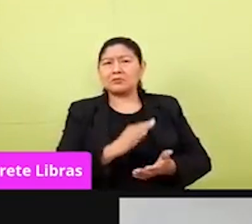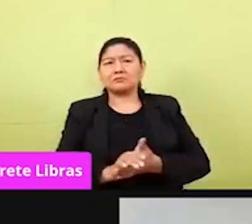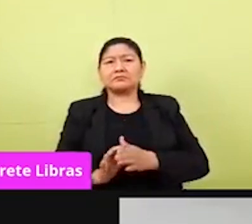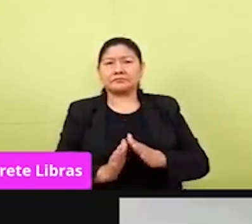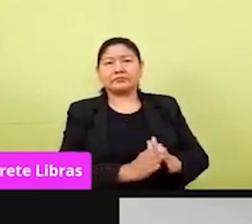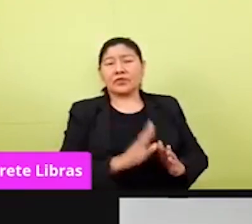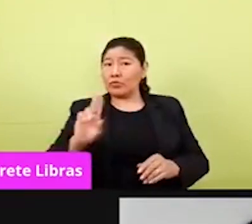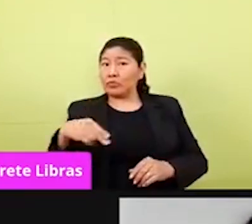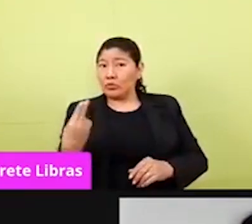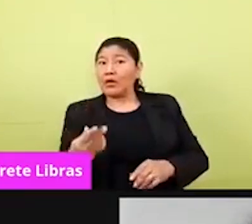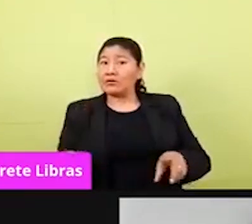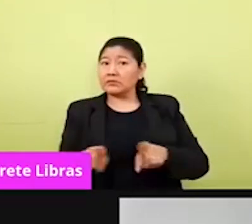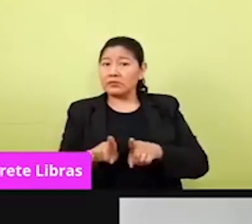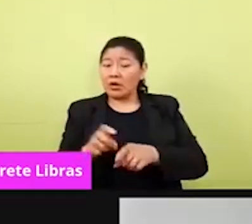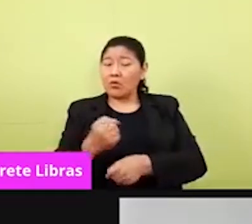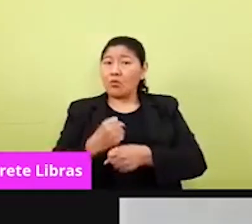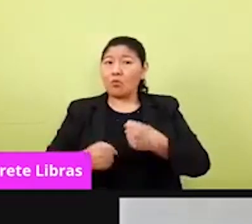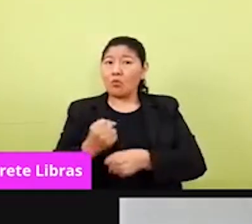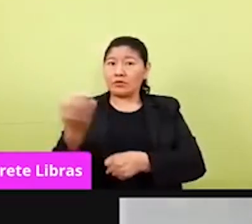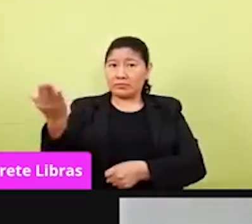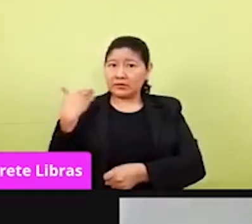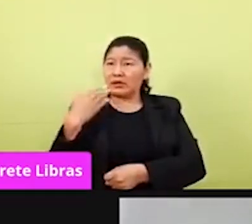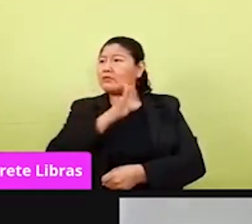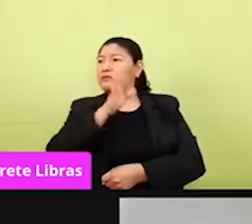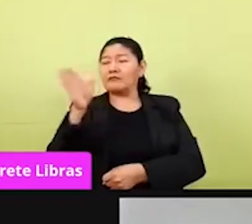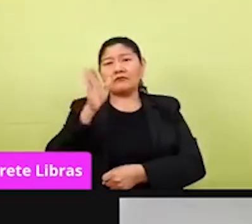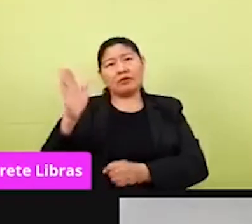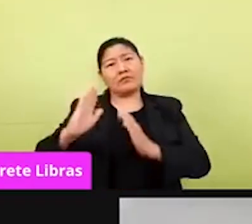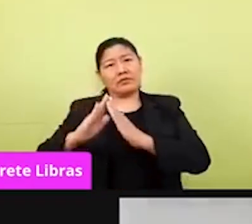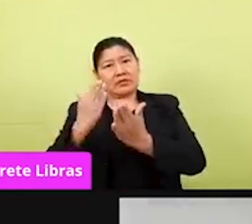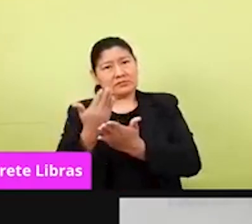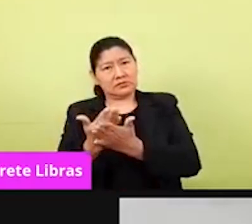ano passado, em algumas escolas e alguns CEINFs,